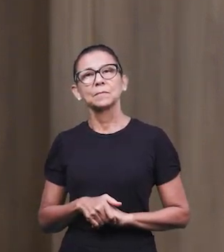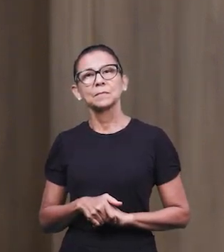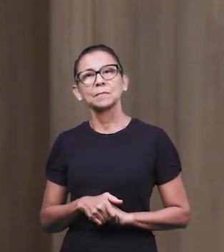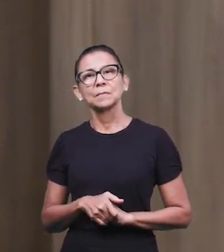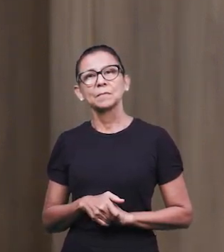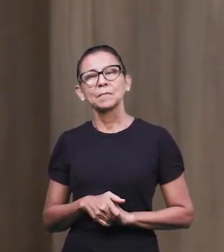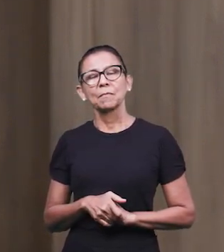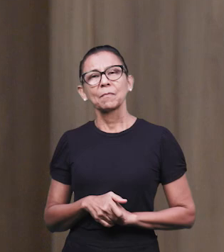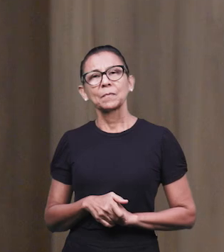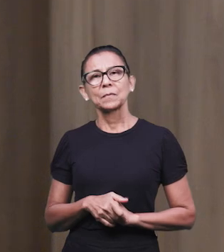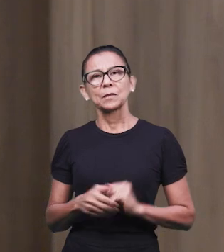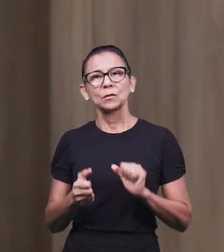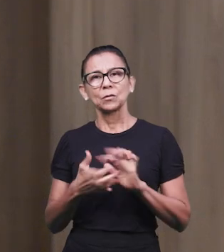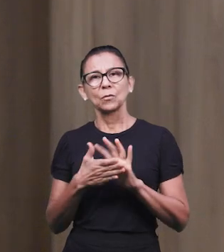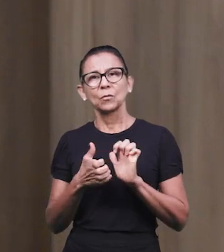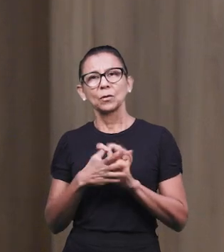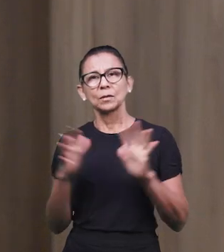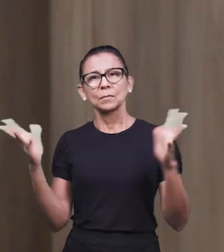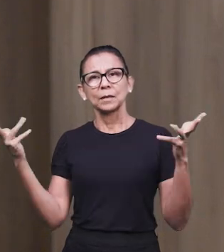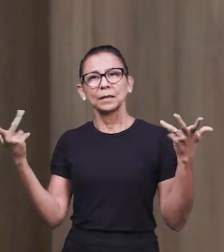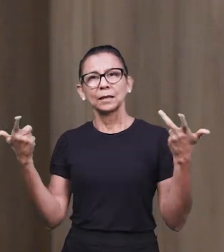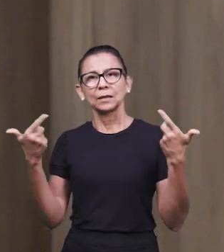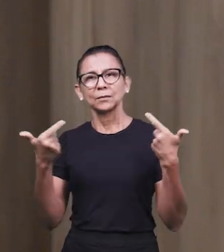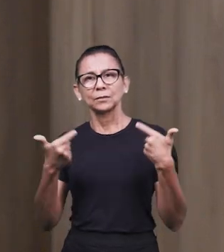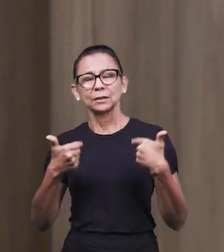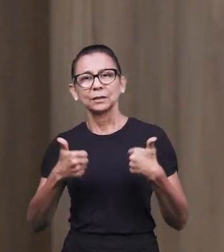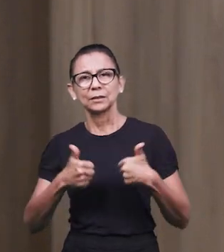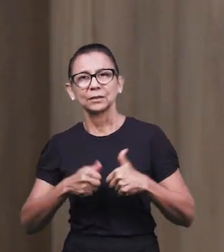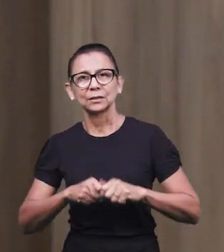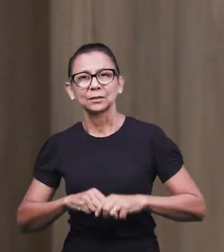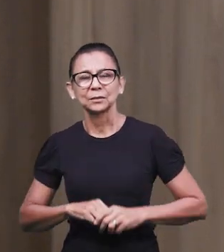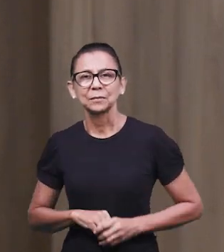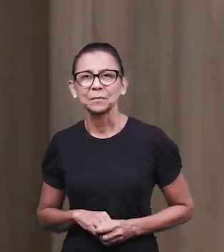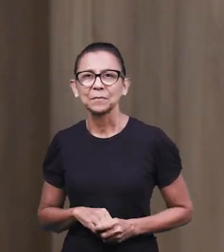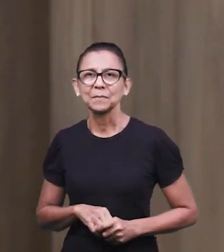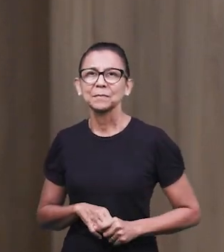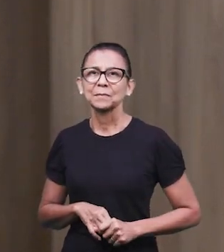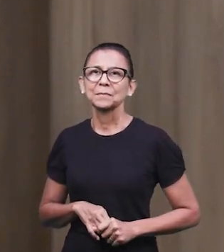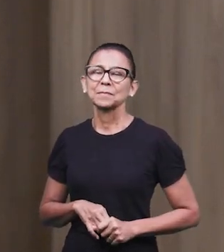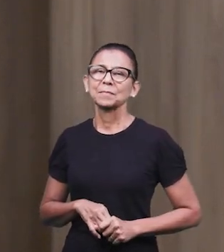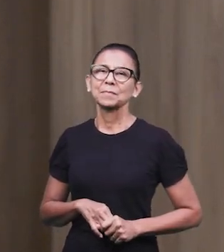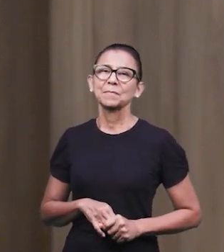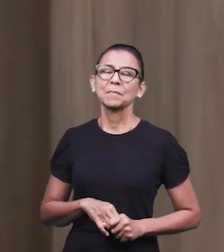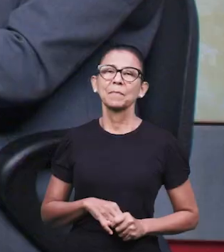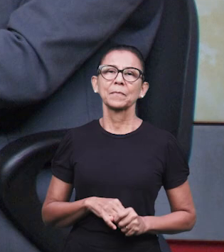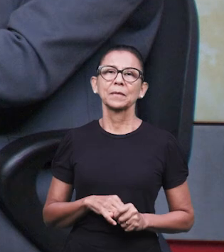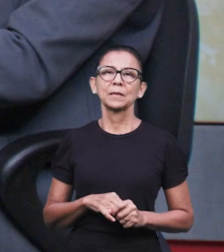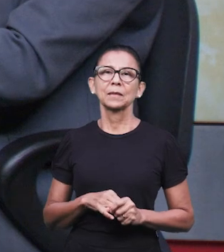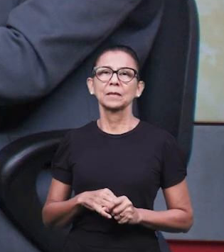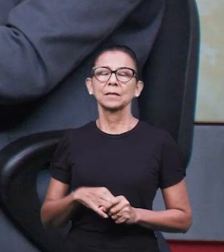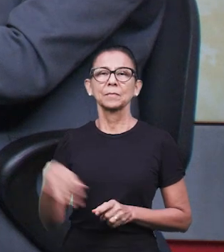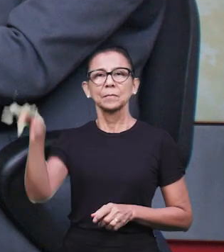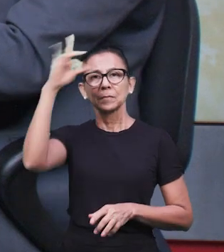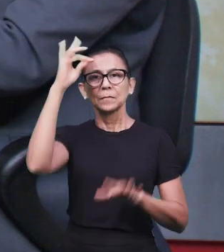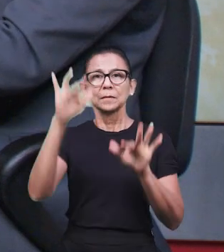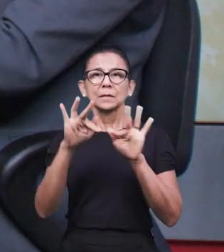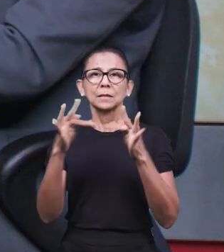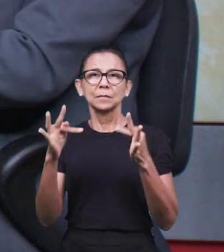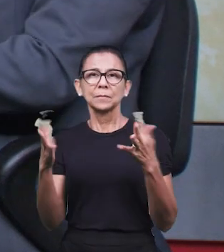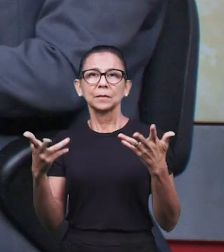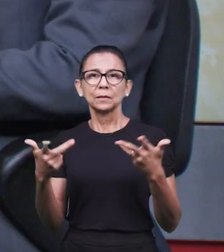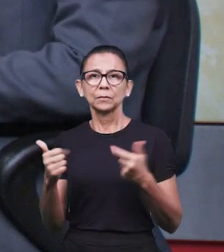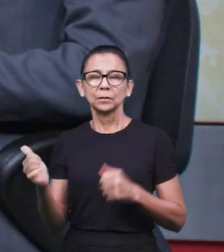vem. O Espírito Santo não tem assim, estou chegando, faça aí um pontapete vermelho para mim. Né? O Espírito Santo é simples, é